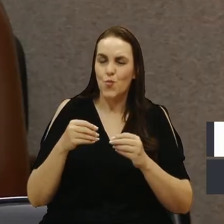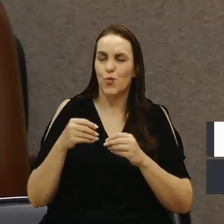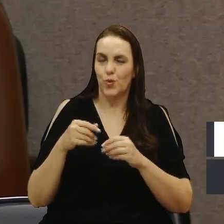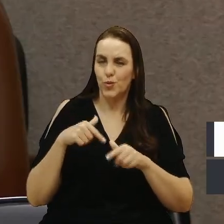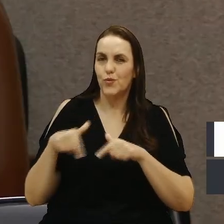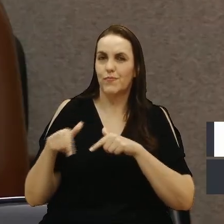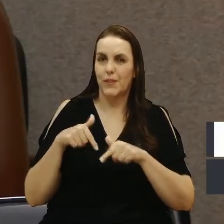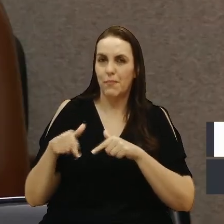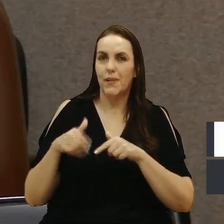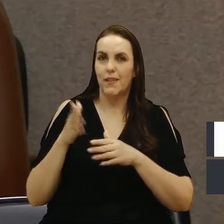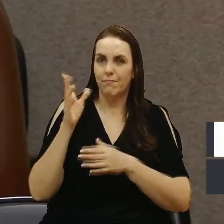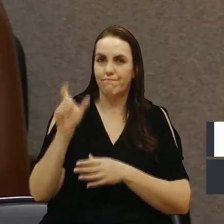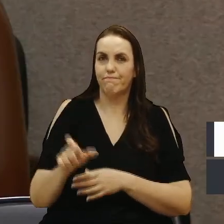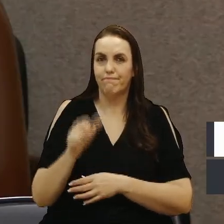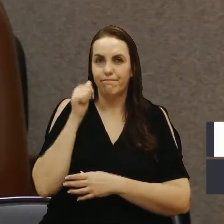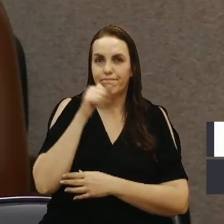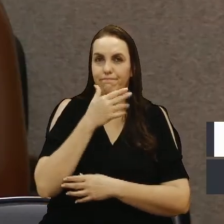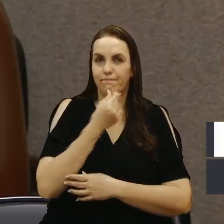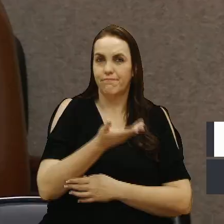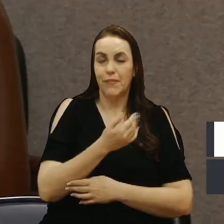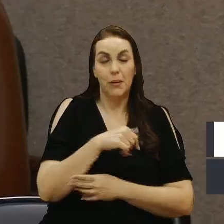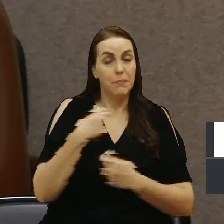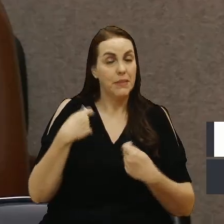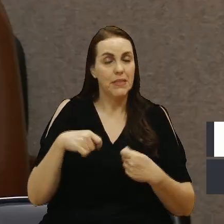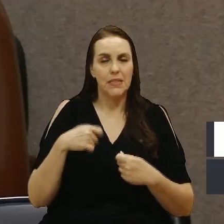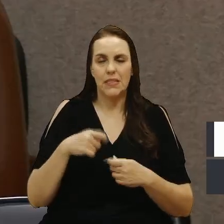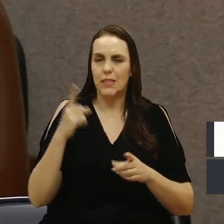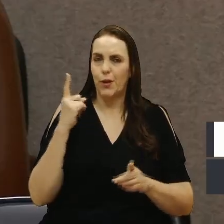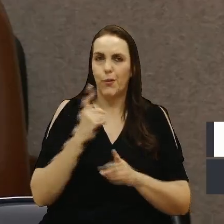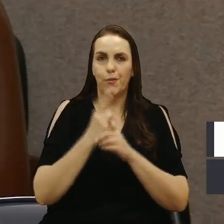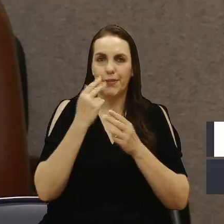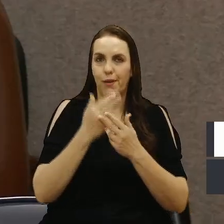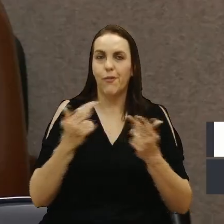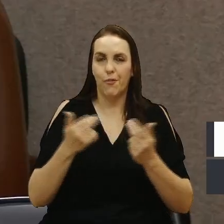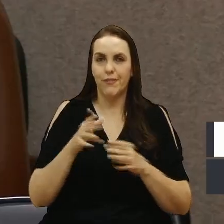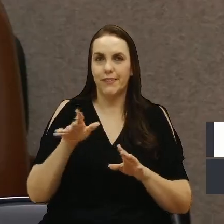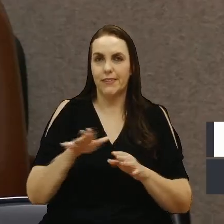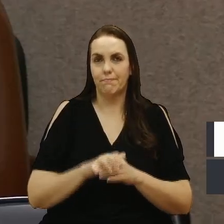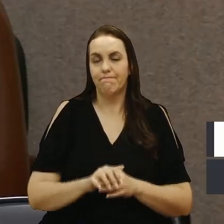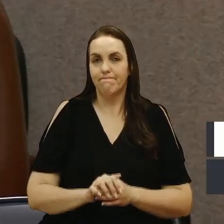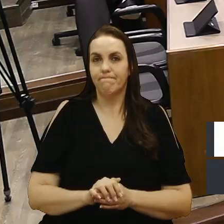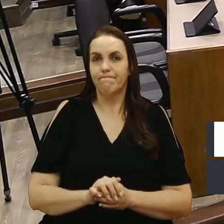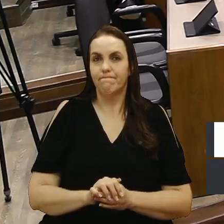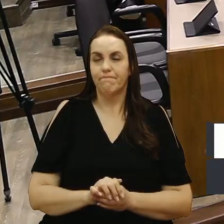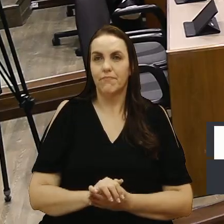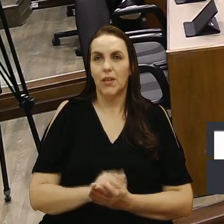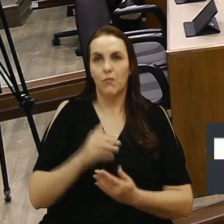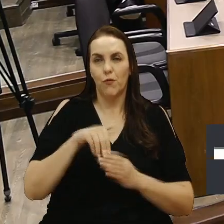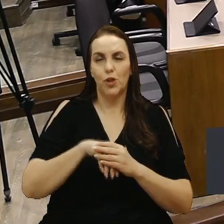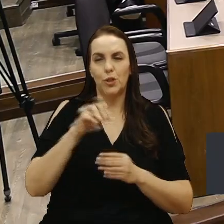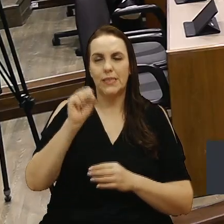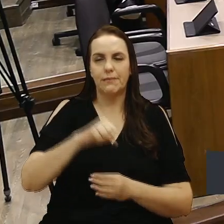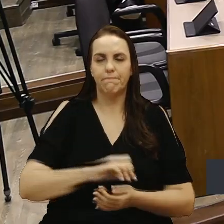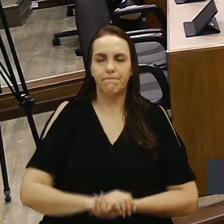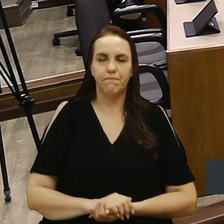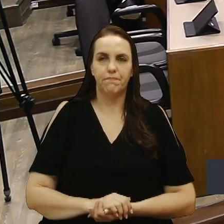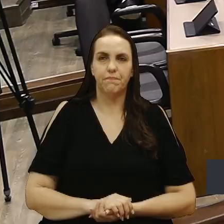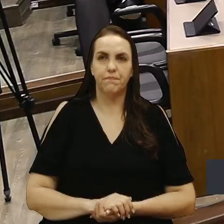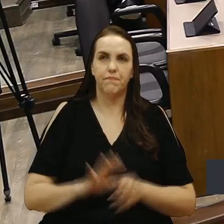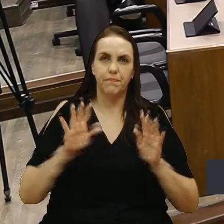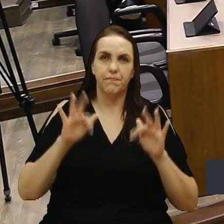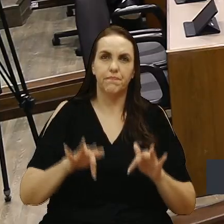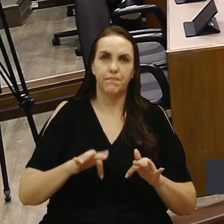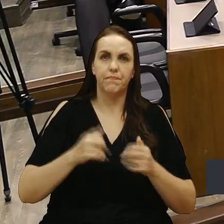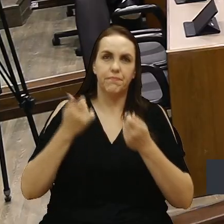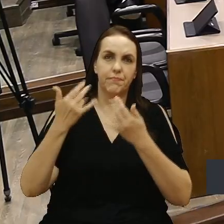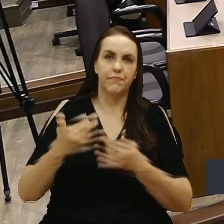está nada fácil essa situação e a gente precisa achar uma saída para tudo isso. Meu voto será sim, com certeza, presidente. Obrigado, vereador. Encerradas as declarações